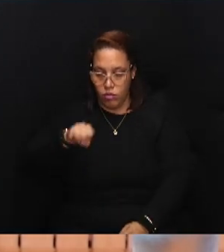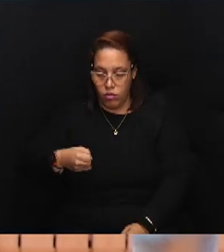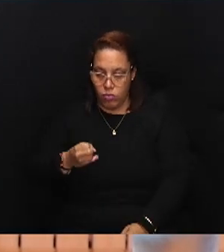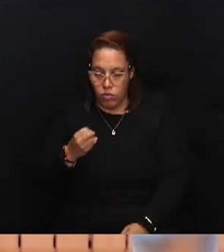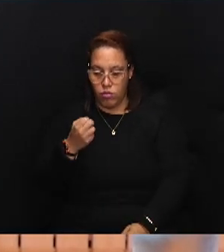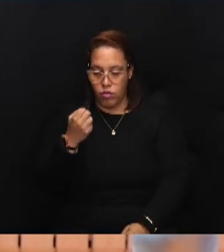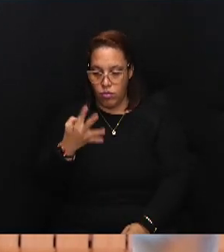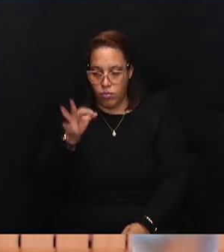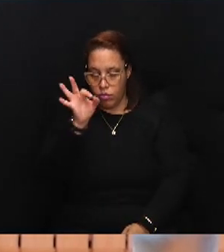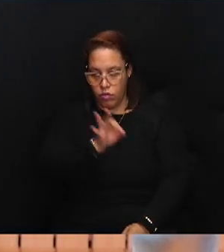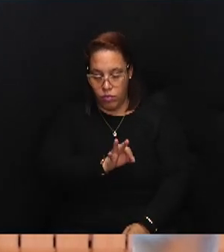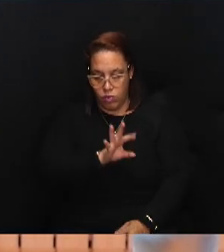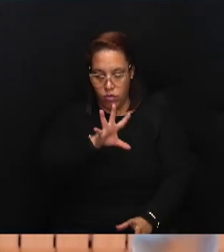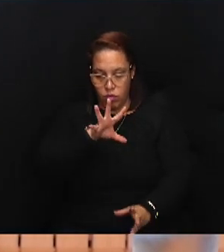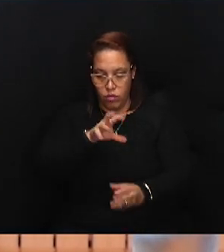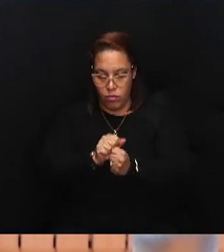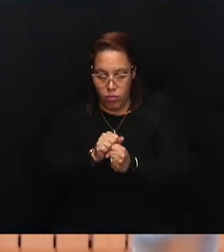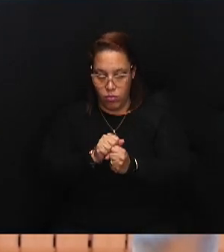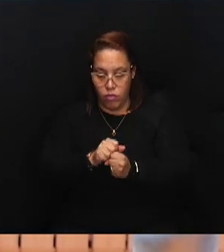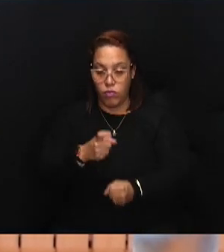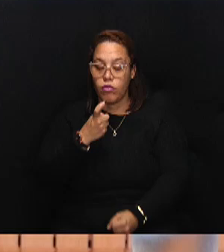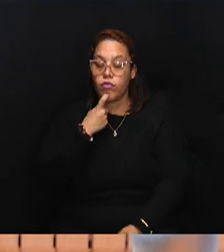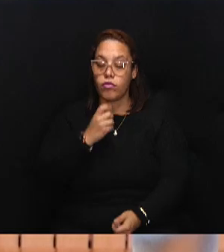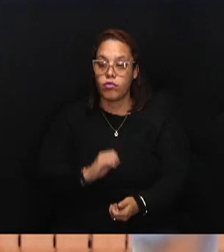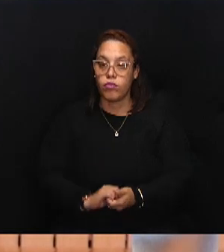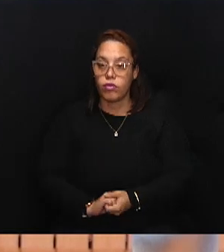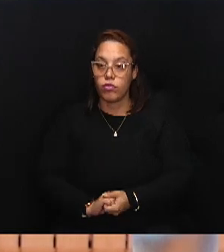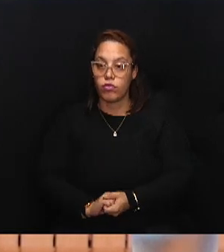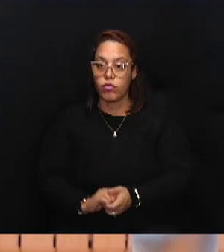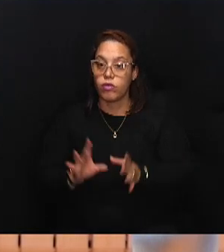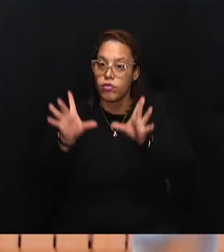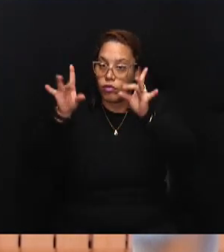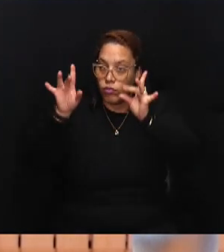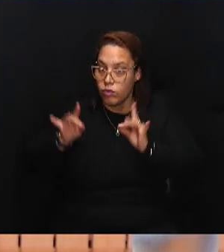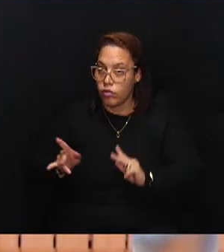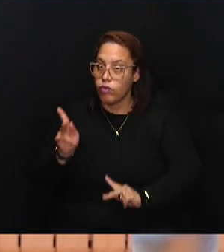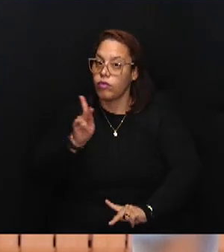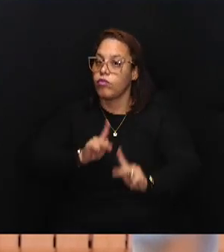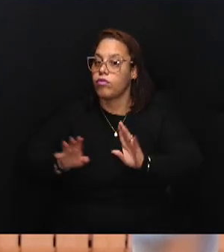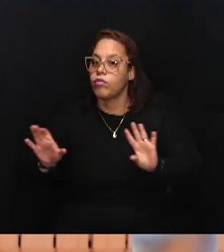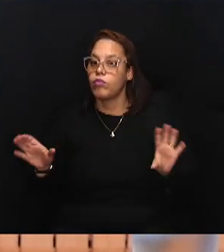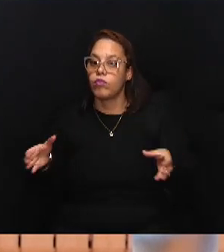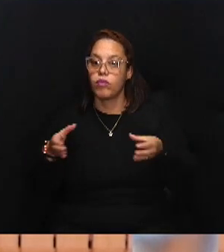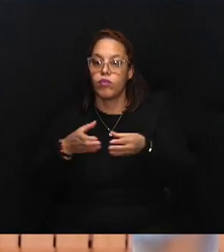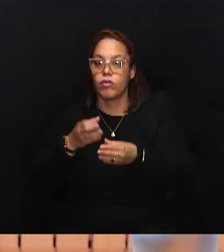18,4% da população total de Campinas. Em detalhes, essa população é composta por